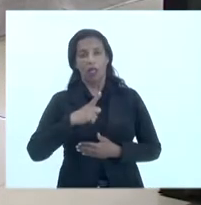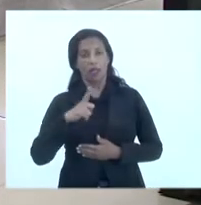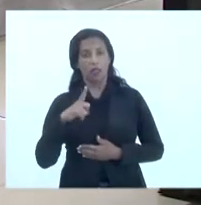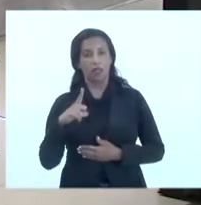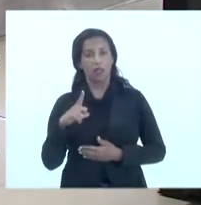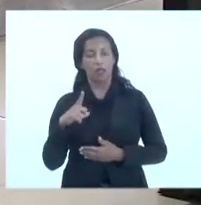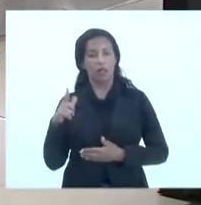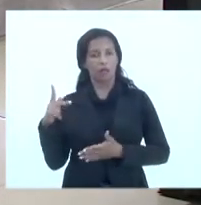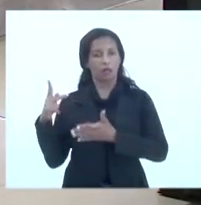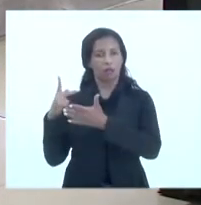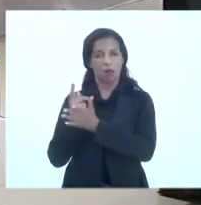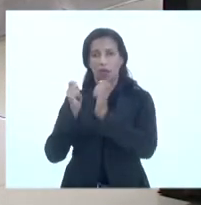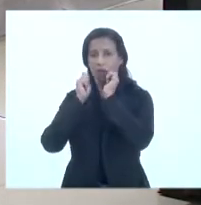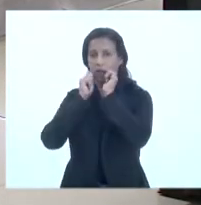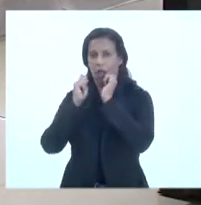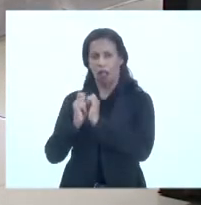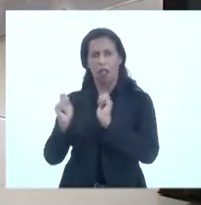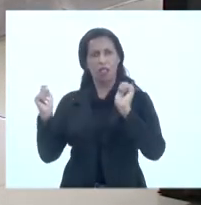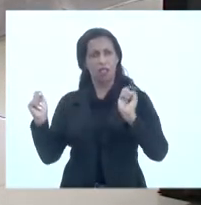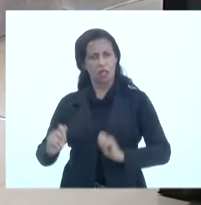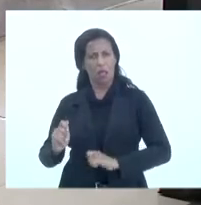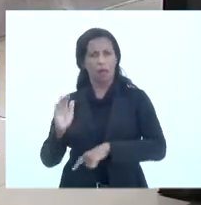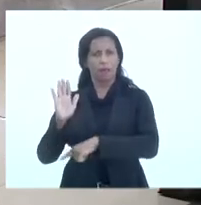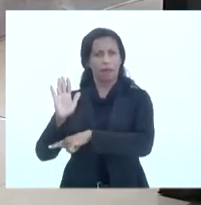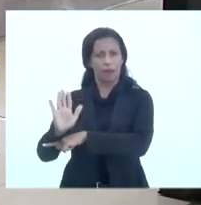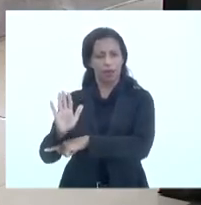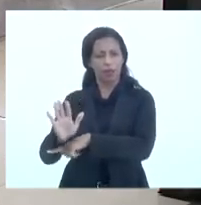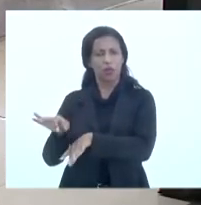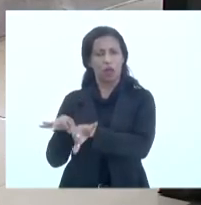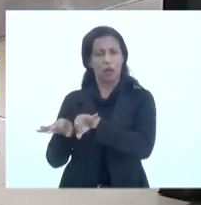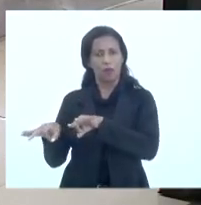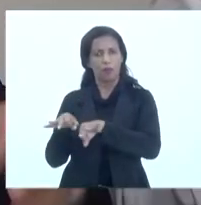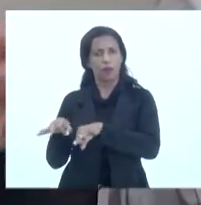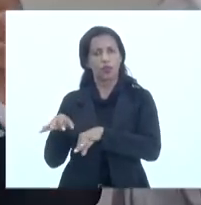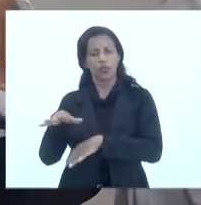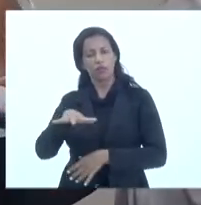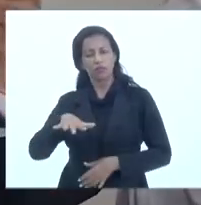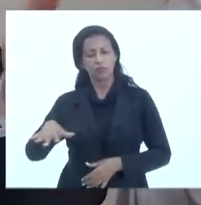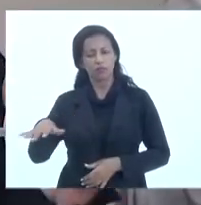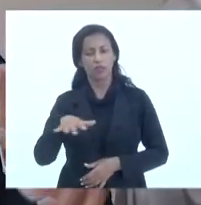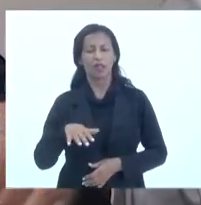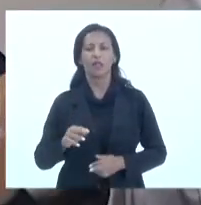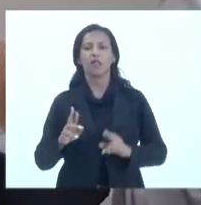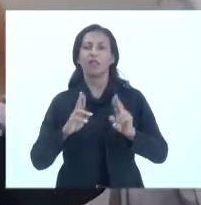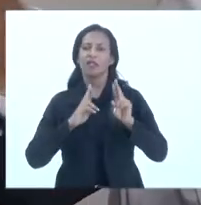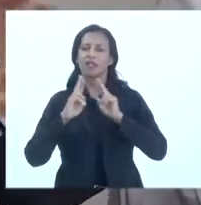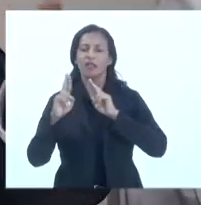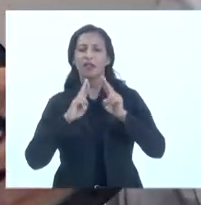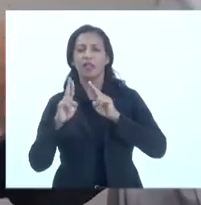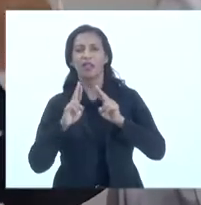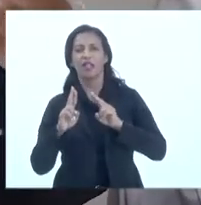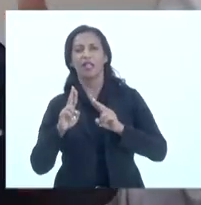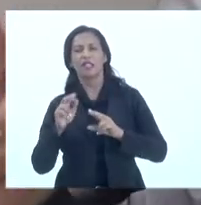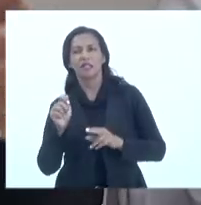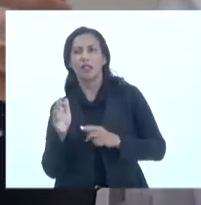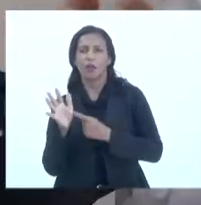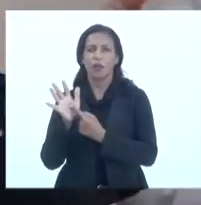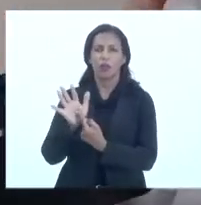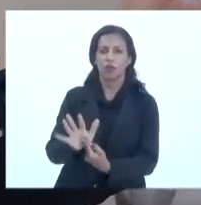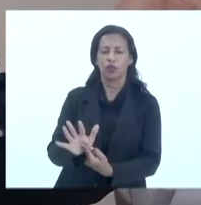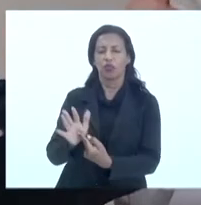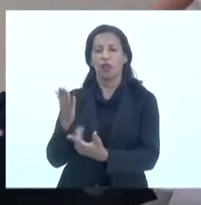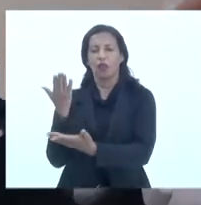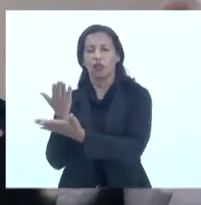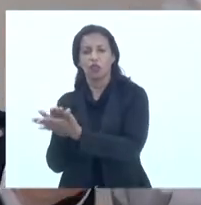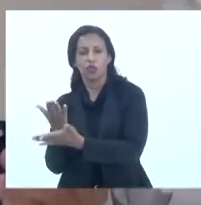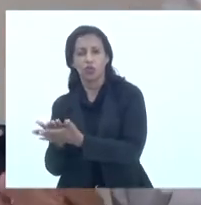ajudar, especial se um projeto for coletivo para a região. Então, em relação à questão de sinalização, estudo, levantamento,